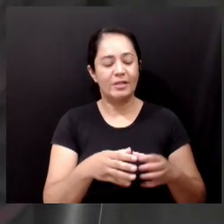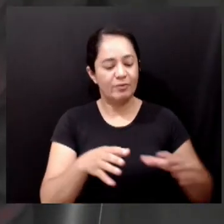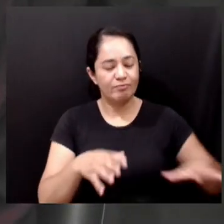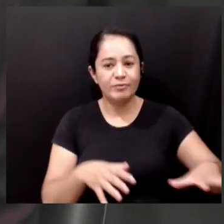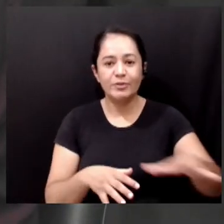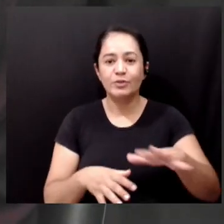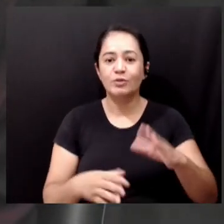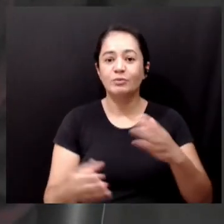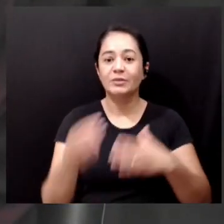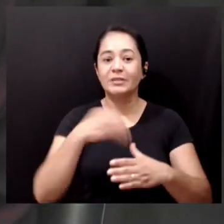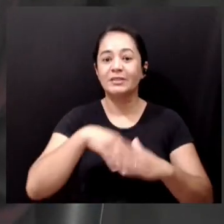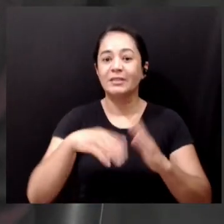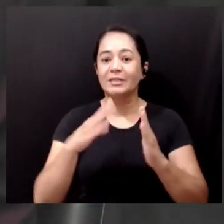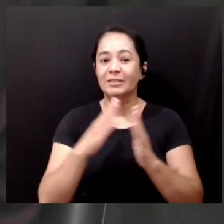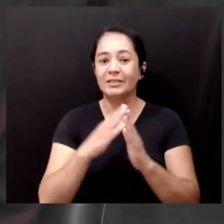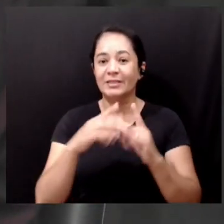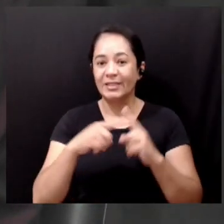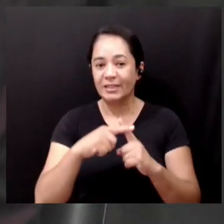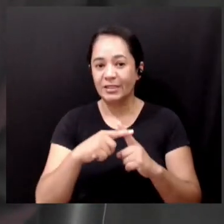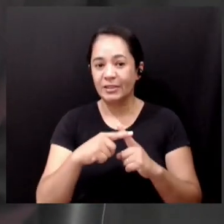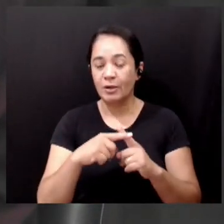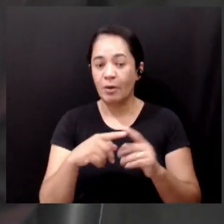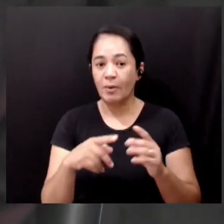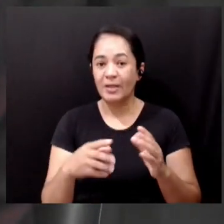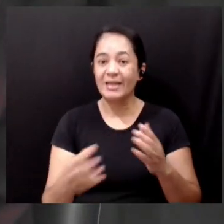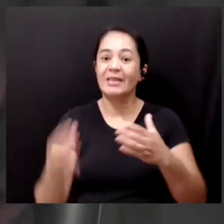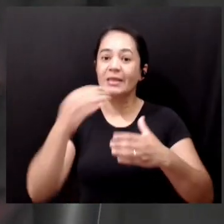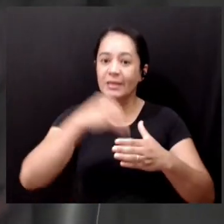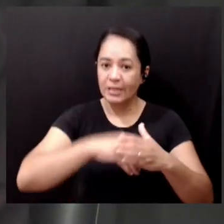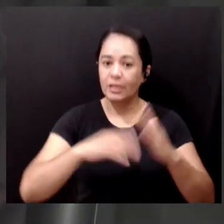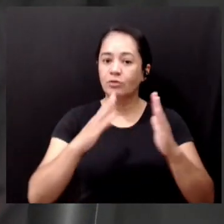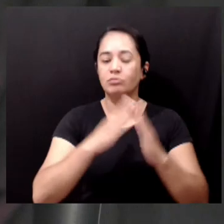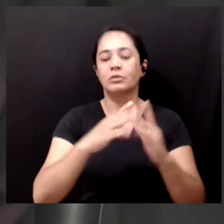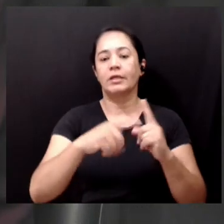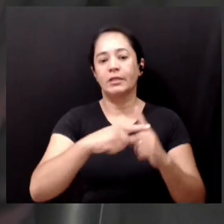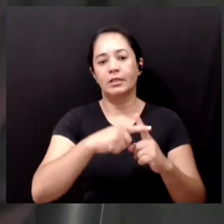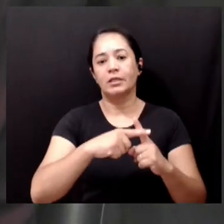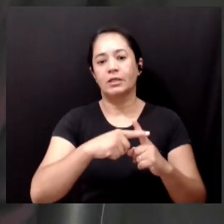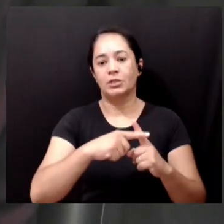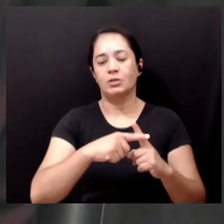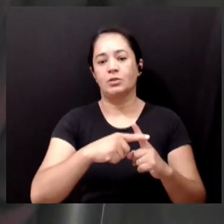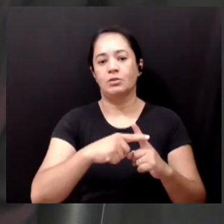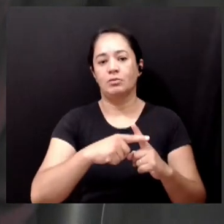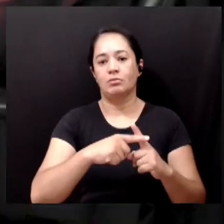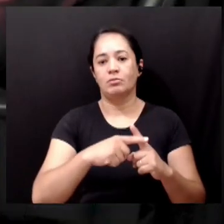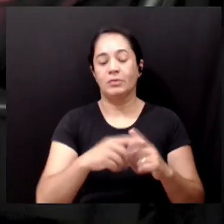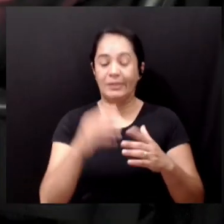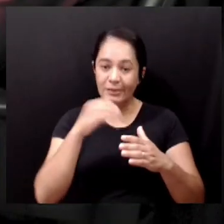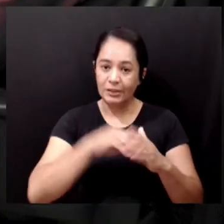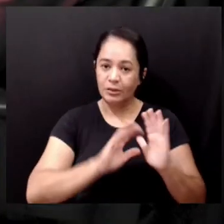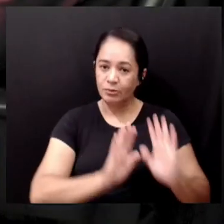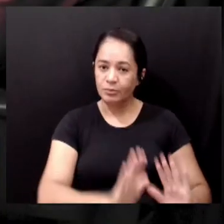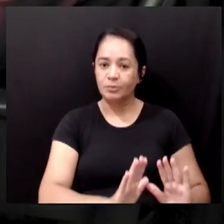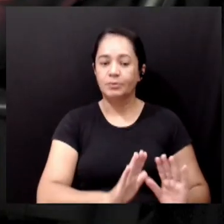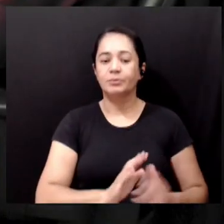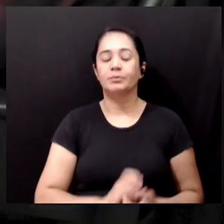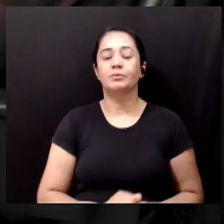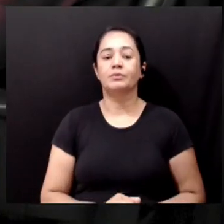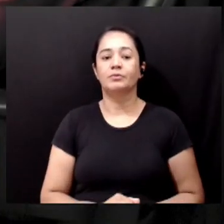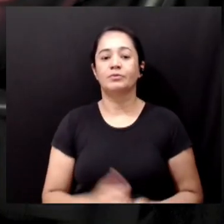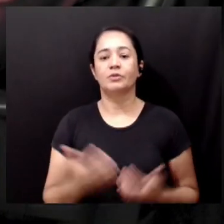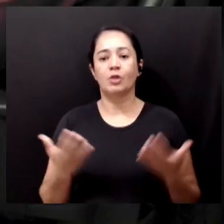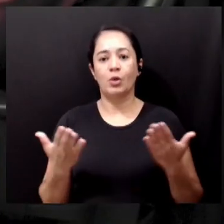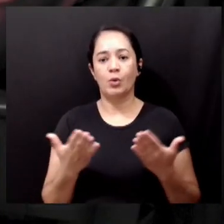aí especificamente dentro da igreja sede. Sim. Não nas congregações, ela fica dentro da igreja sede. Hoje você está no seu